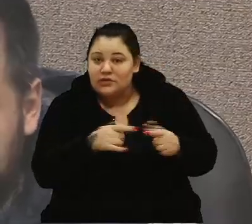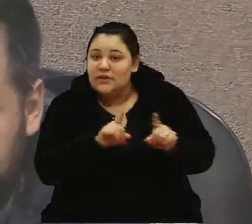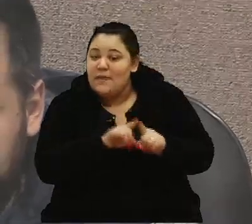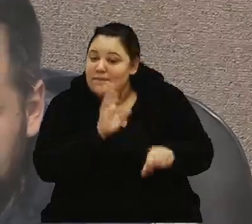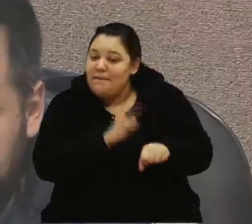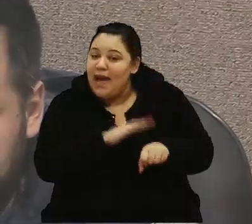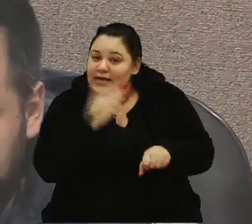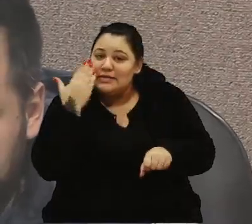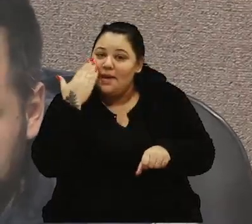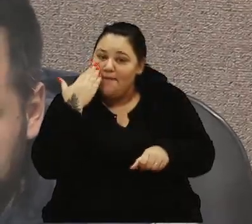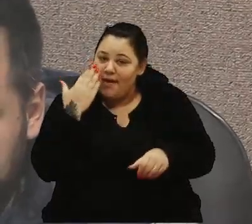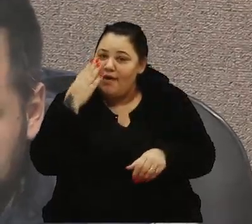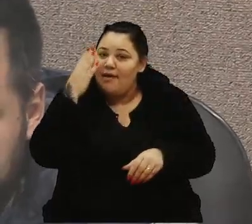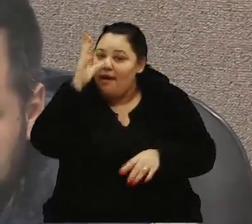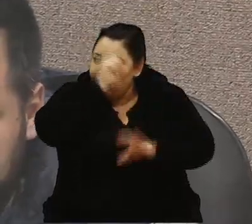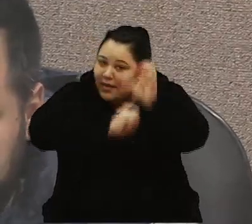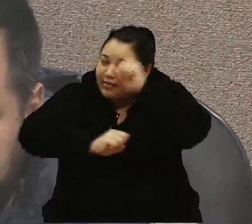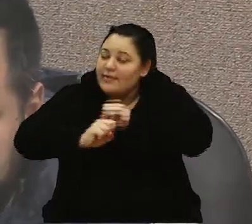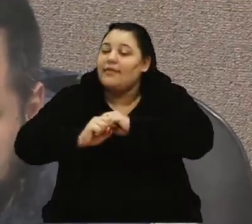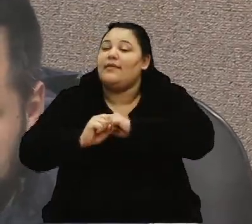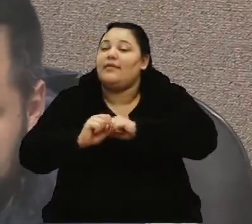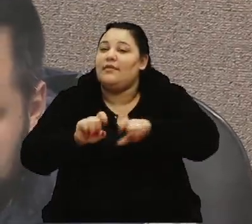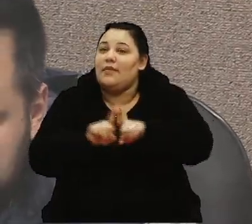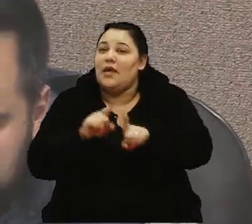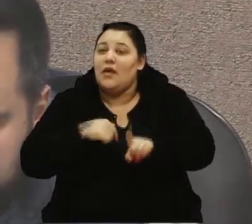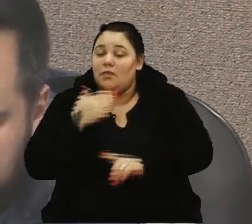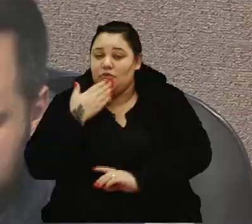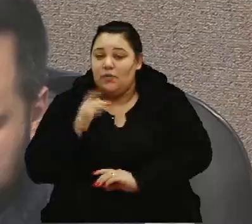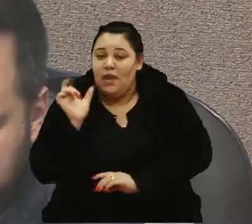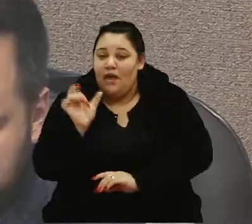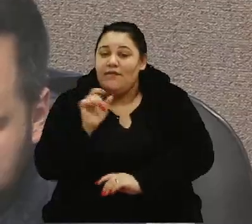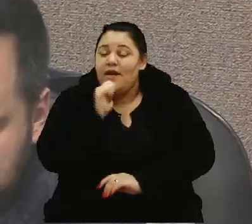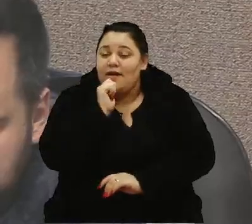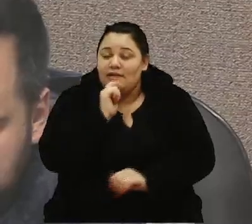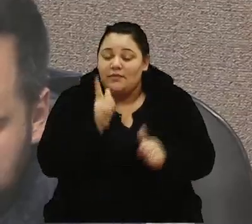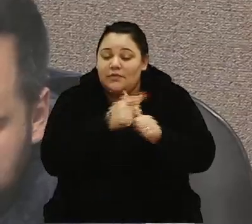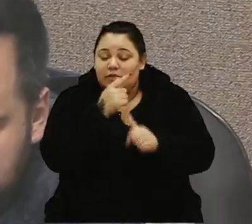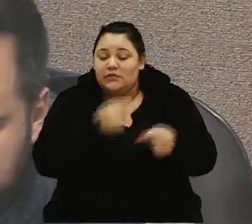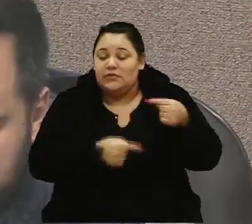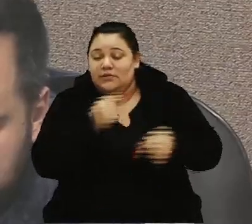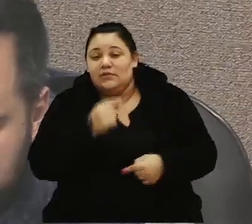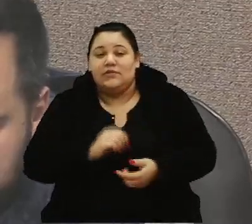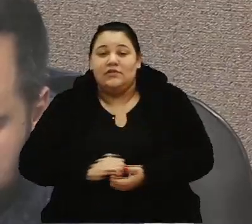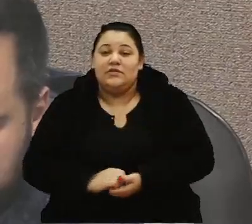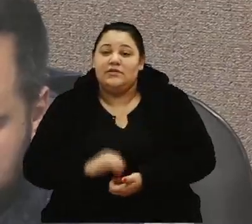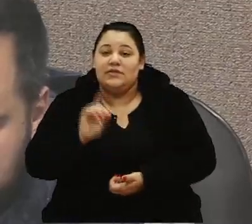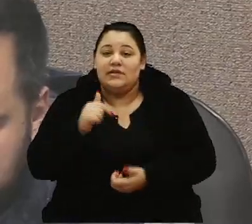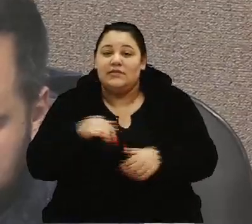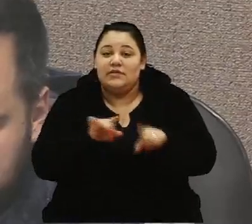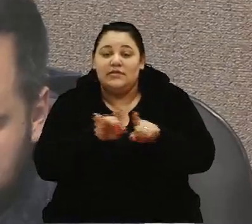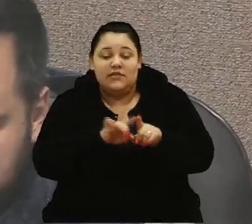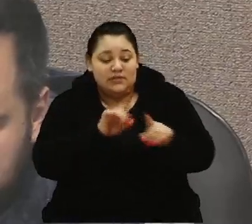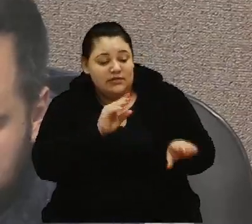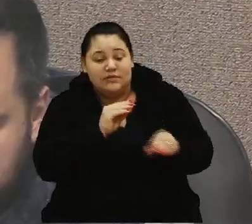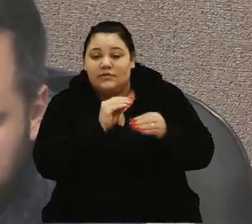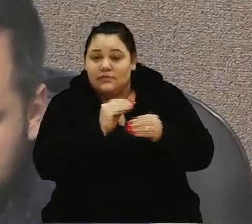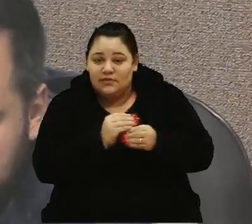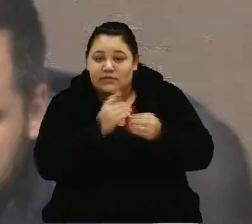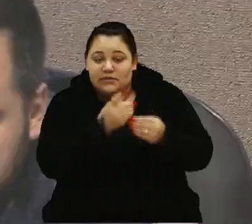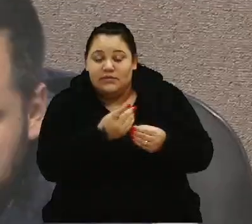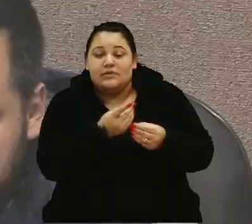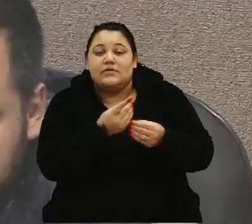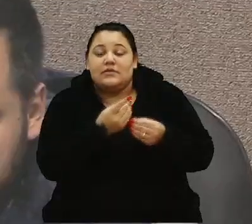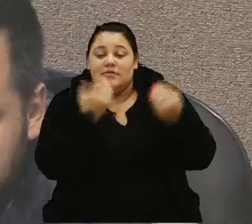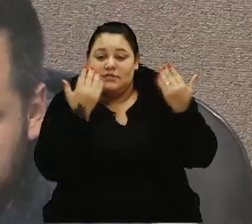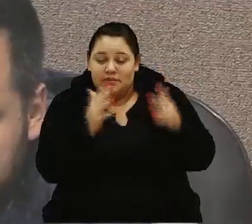é. Então, eu pedi a palavra mesmo ainda em primeira discussão, só para fazer essa referência, parabenizar por